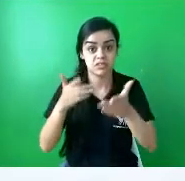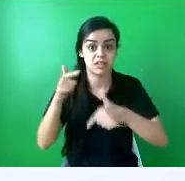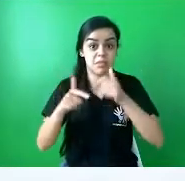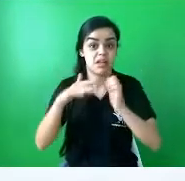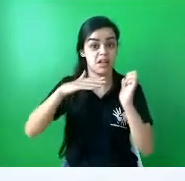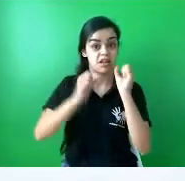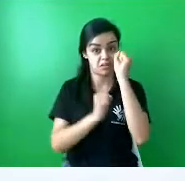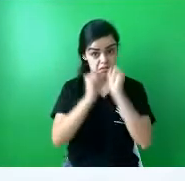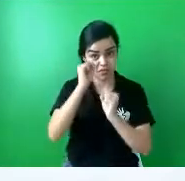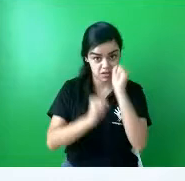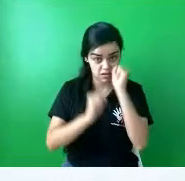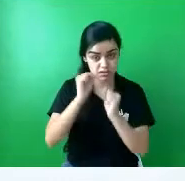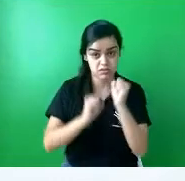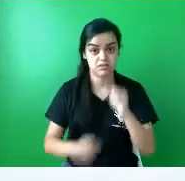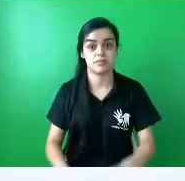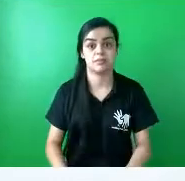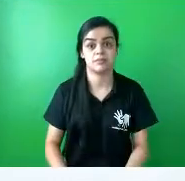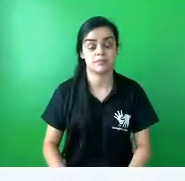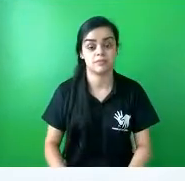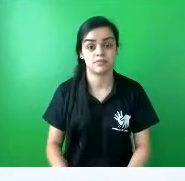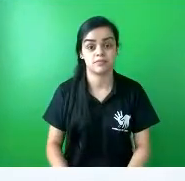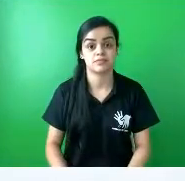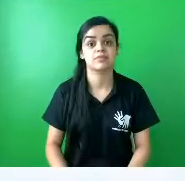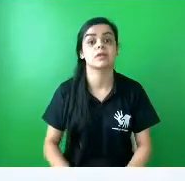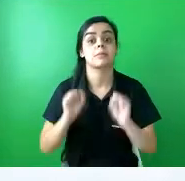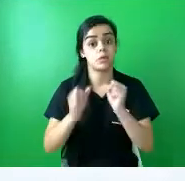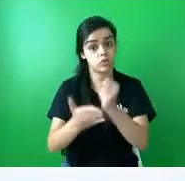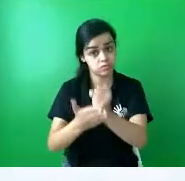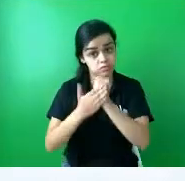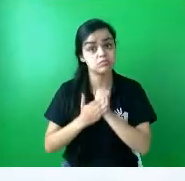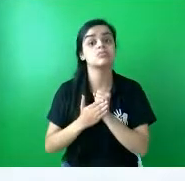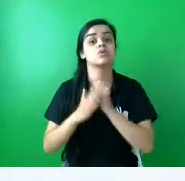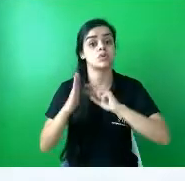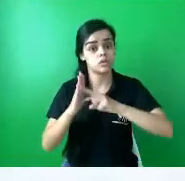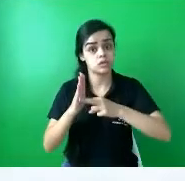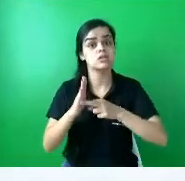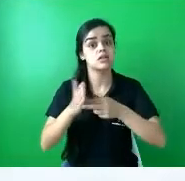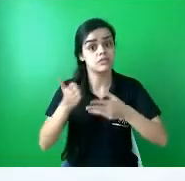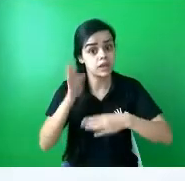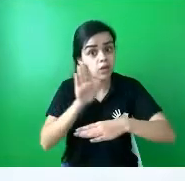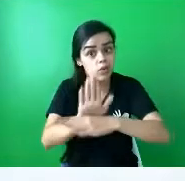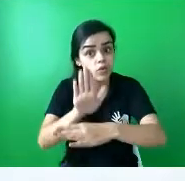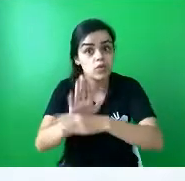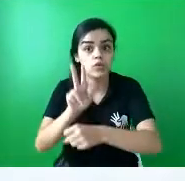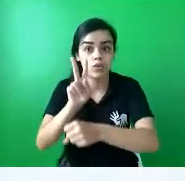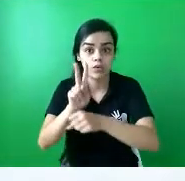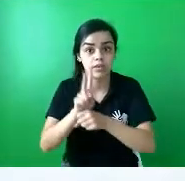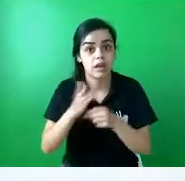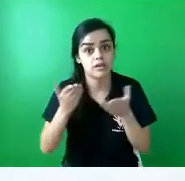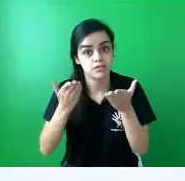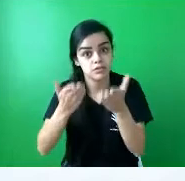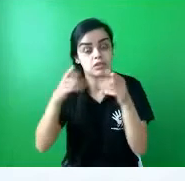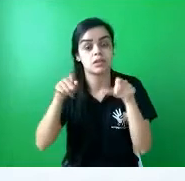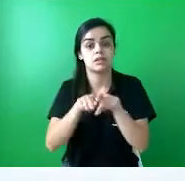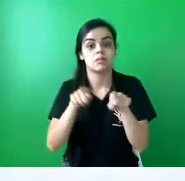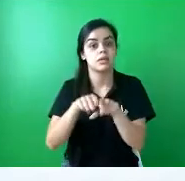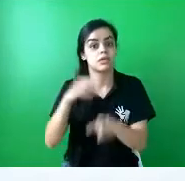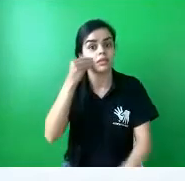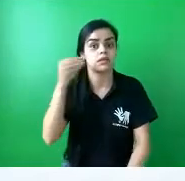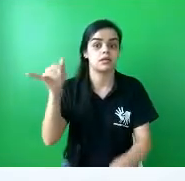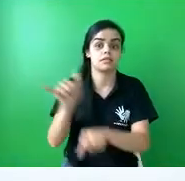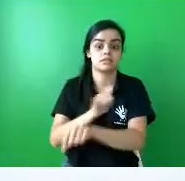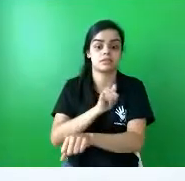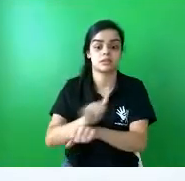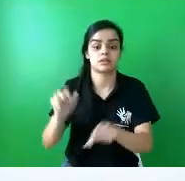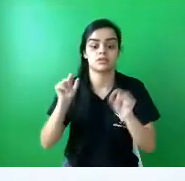metalúrgica e dependente metalúrgico. Contem com o sindicato. O sindicato está aqui exatamente para fazer esse trabalho, para cuidar de vocês e para tentar da melhor